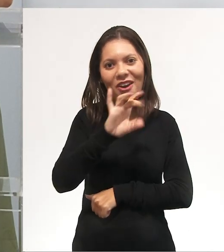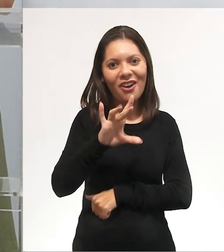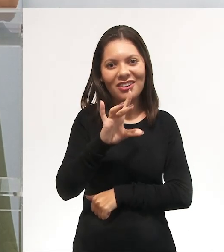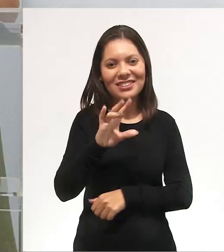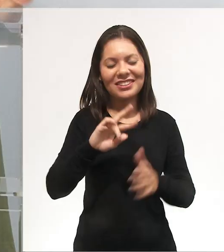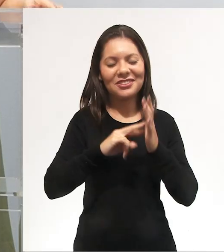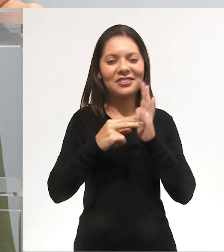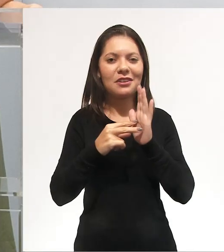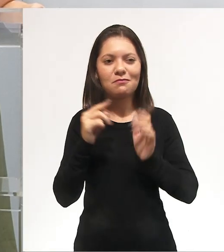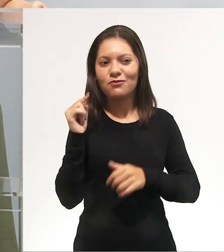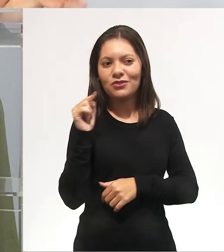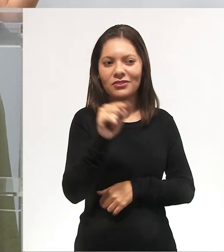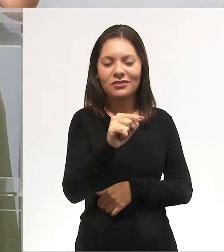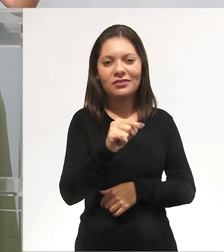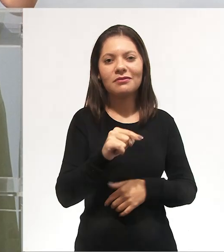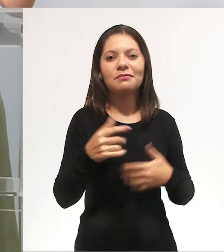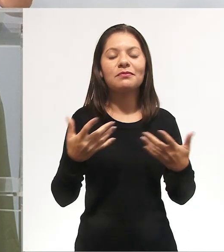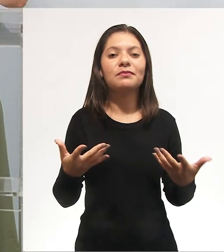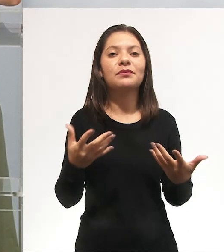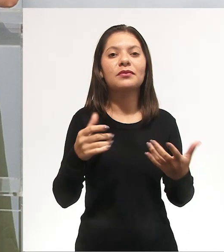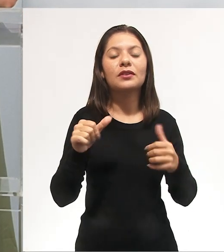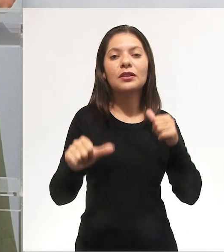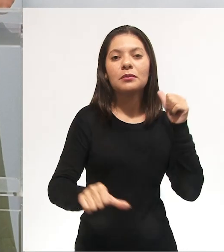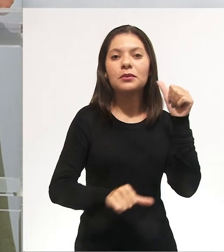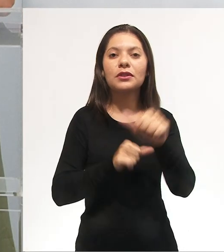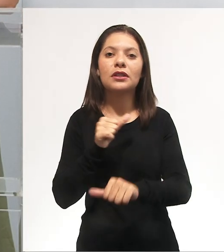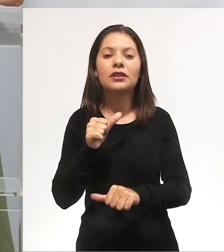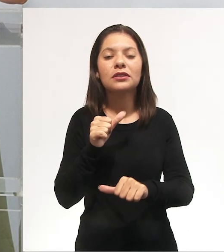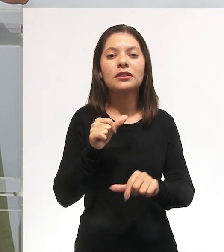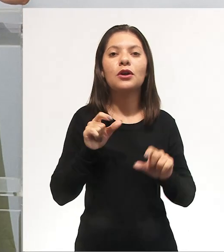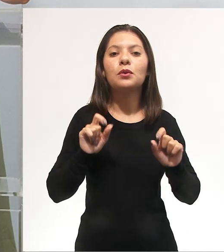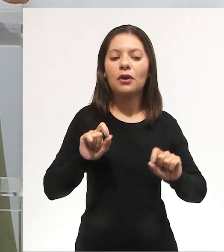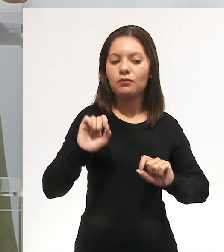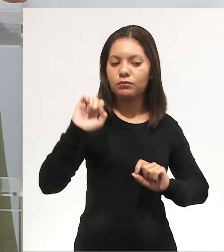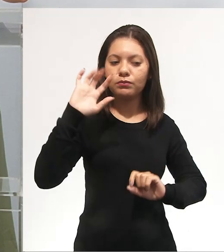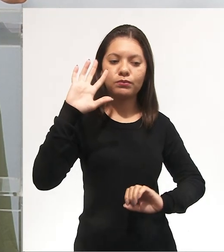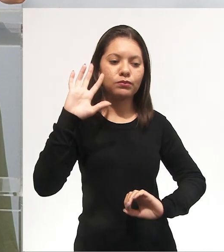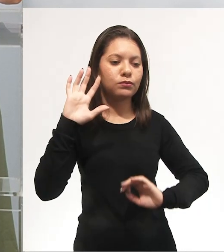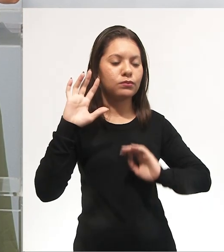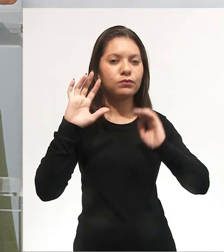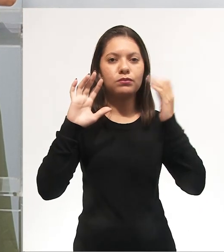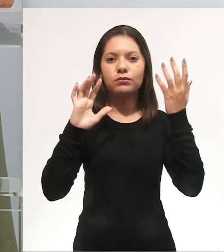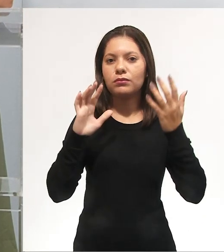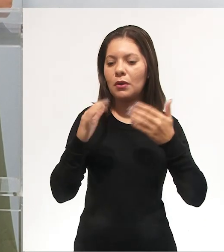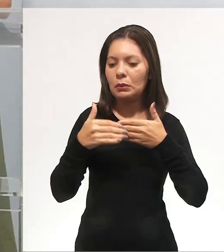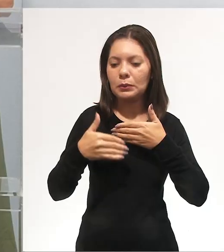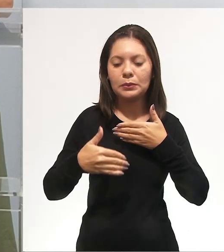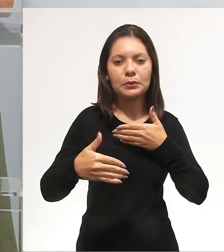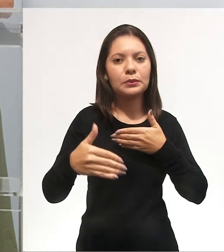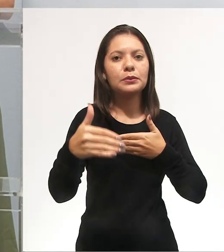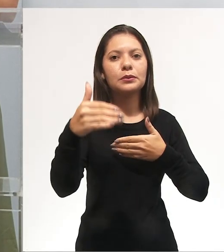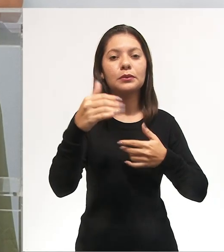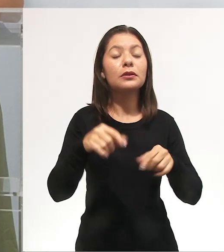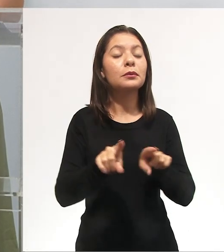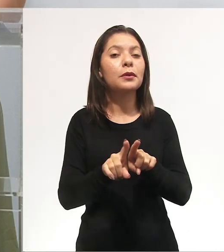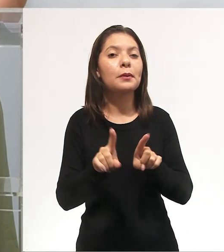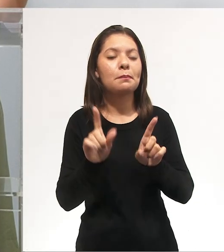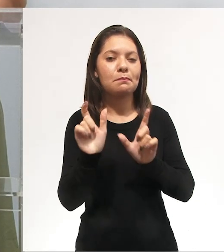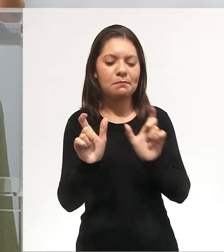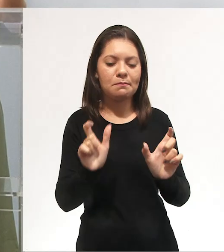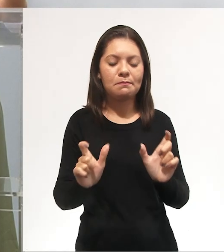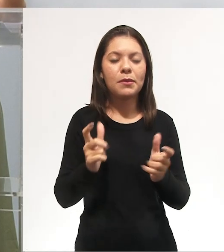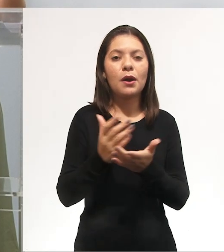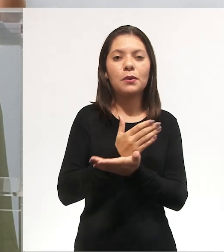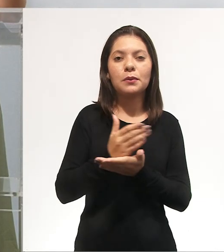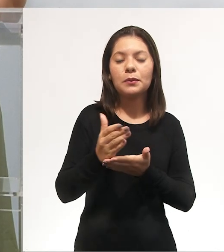Ou ser. Então, essa mudança ela vai acontecendo com o passar do tempo. Também